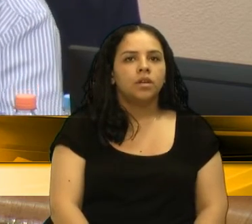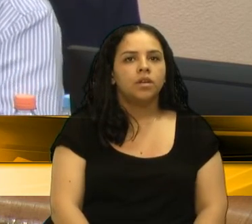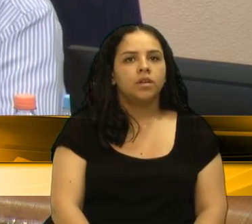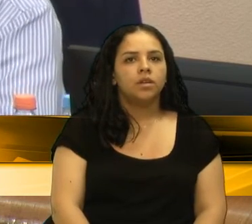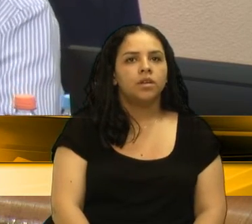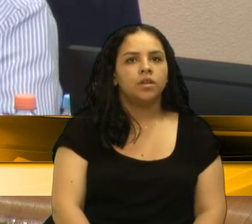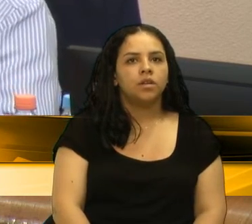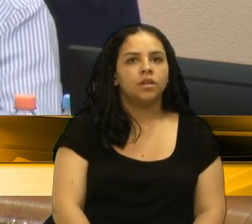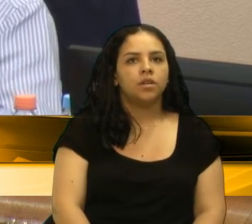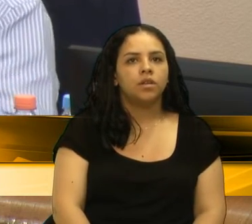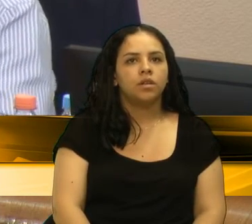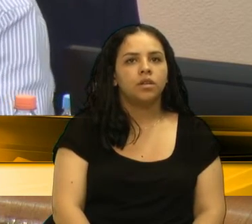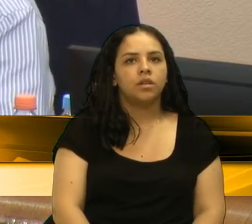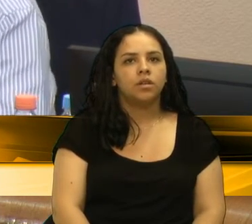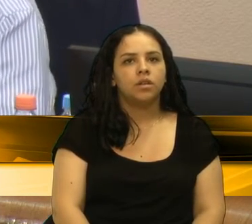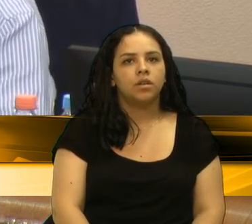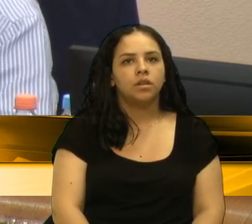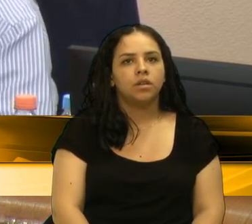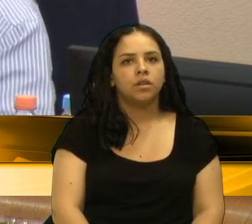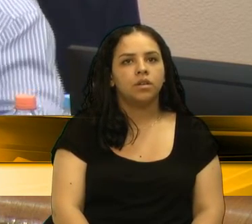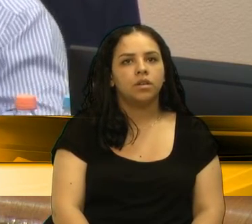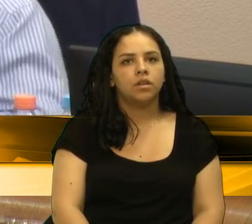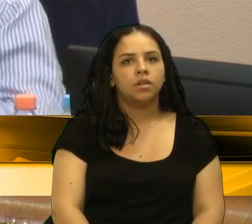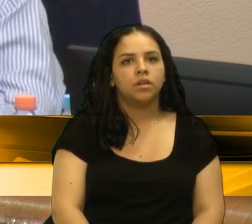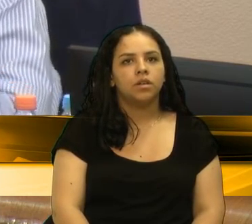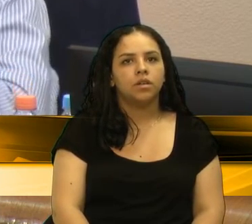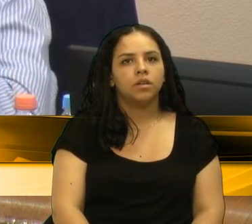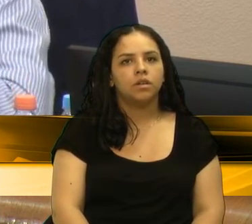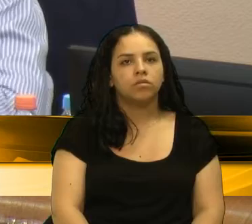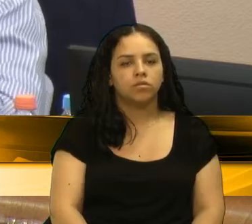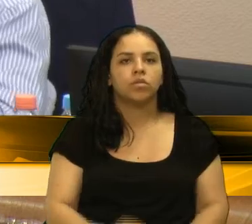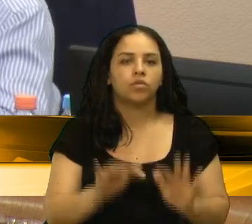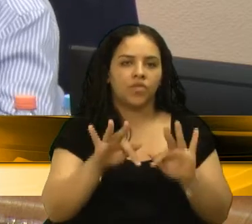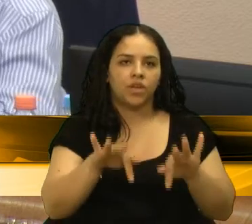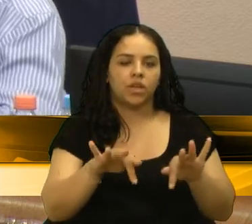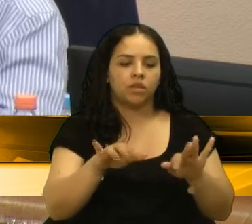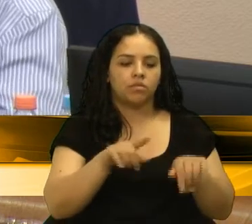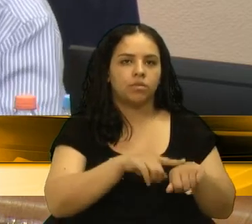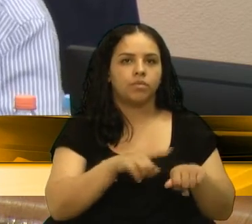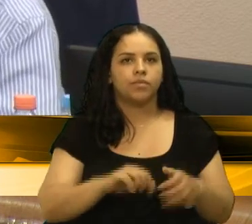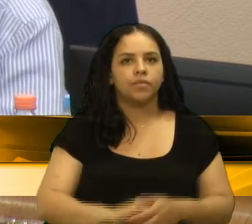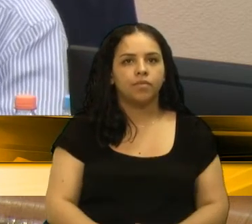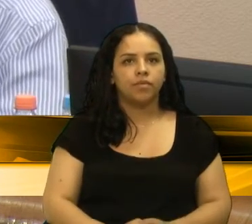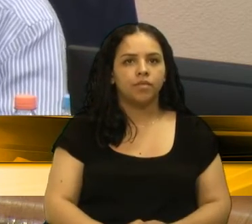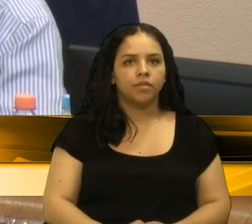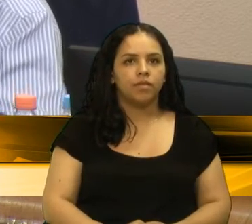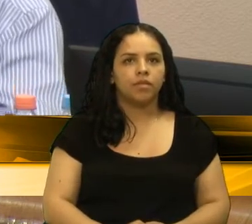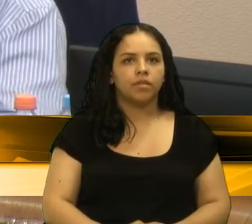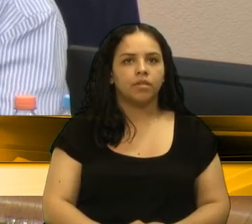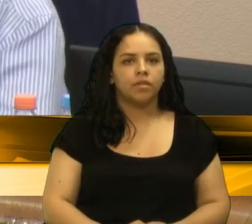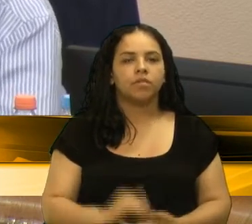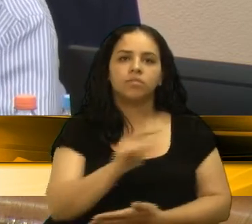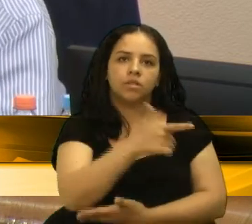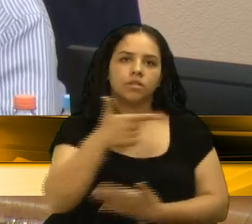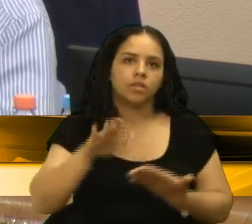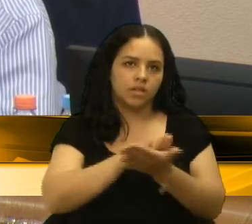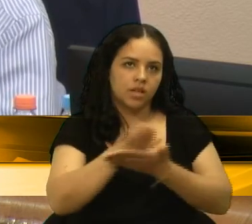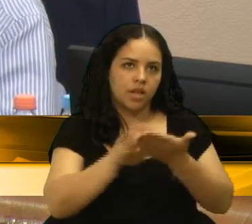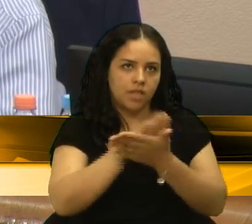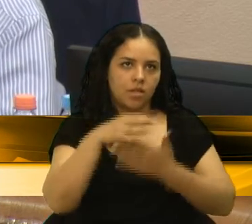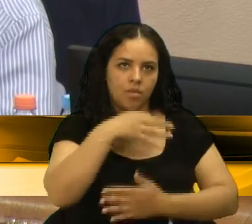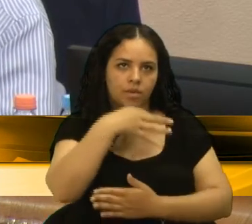Entra aí, chega, pega tudo, né? Deixa eu terminar aqui, então. E não havendo nenhum óbice às